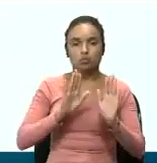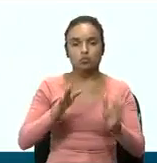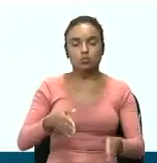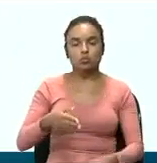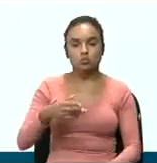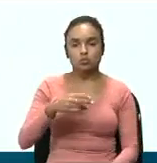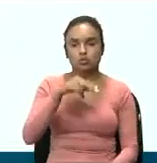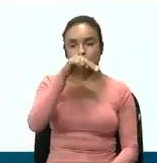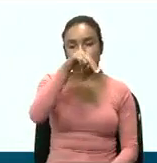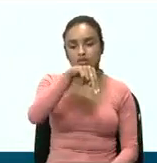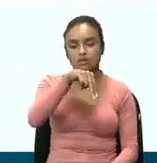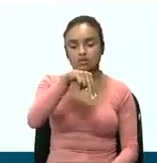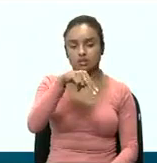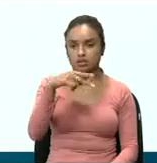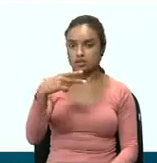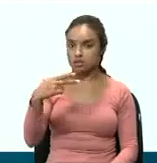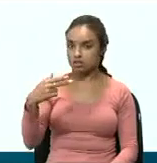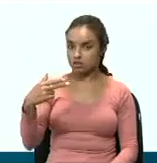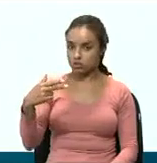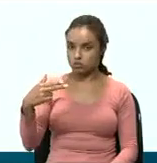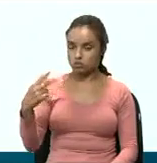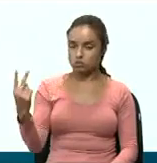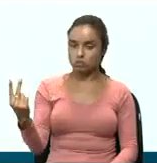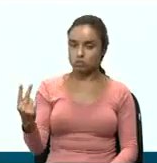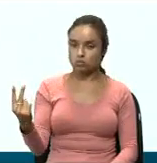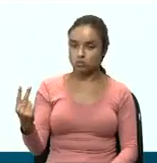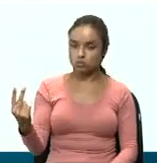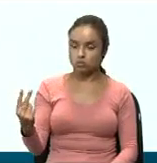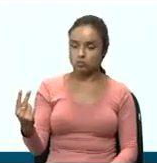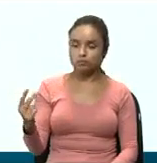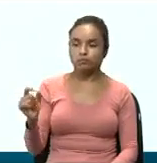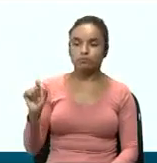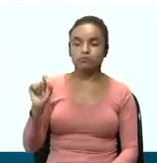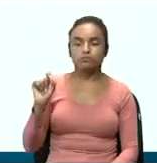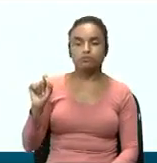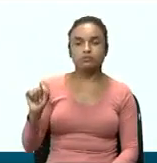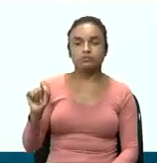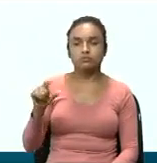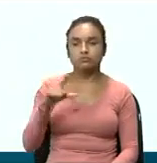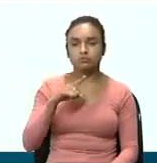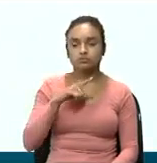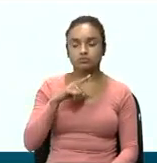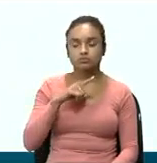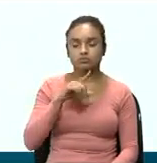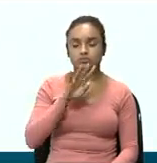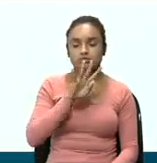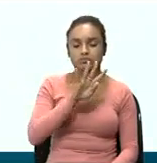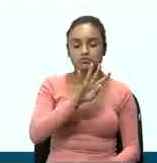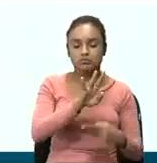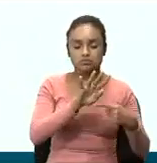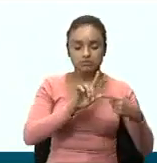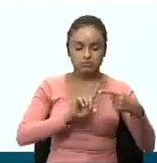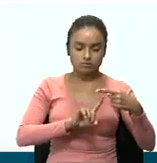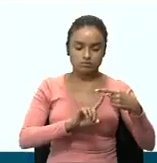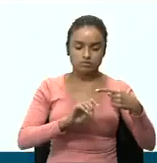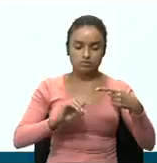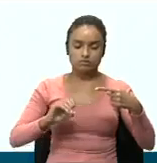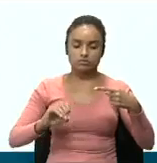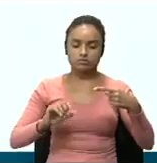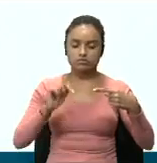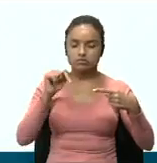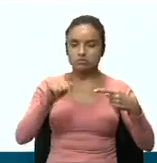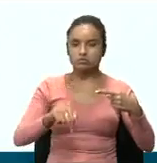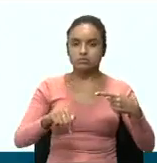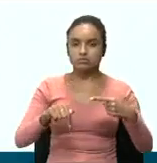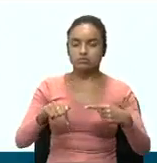a ter contornos. Nós temos o quê? 4 décimos, ok? Para n